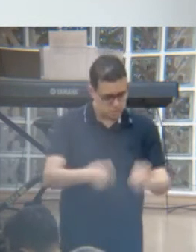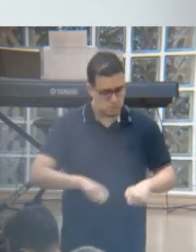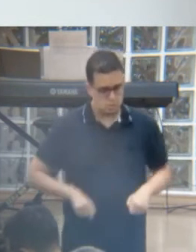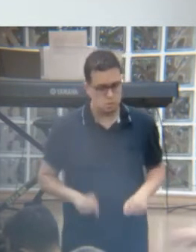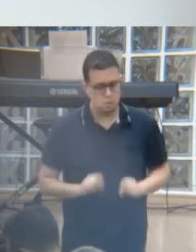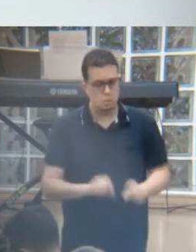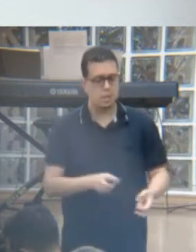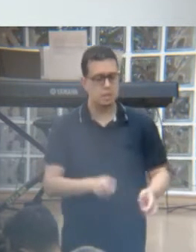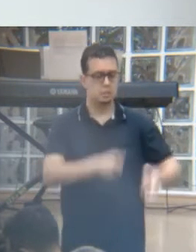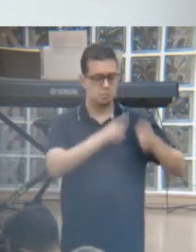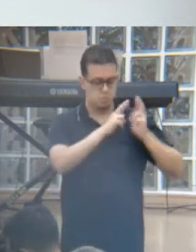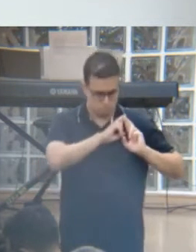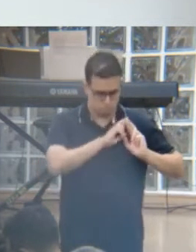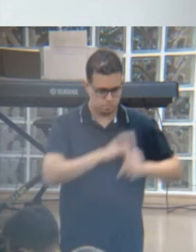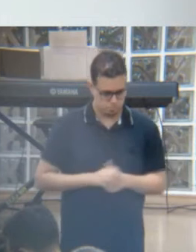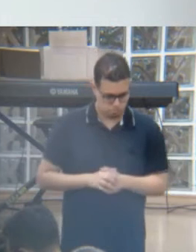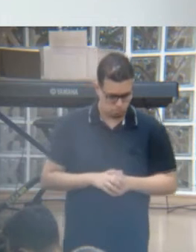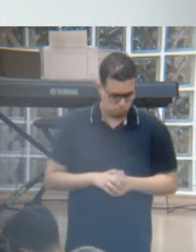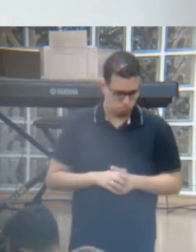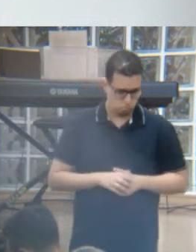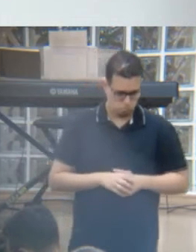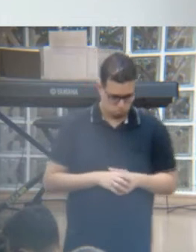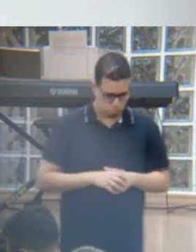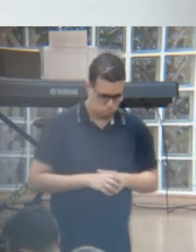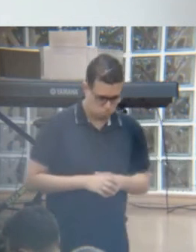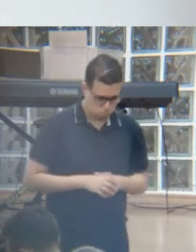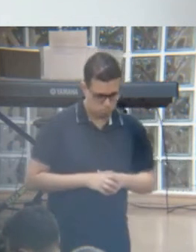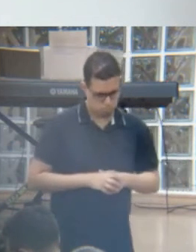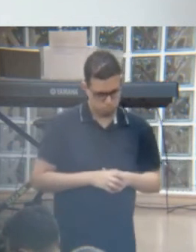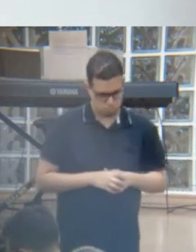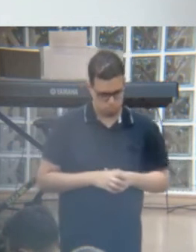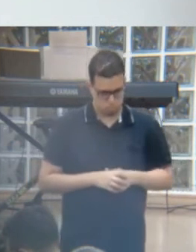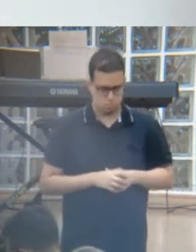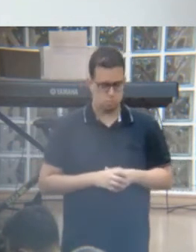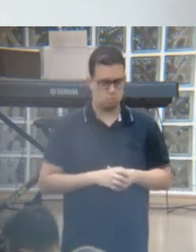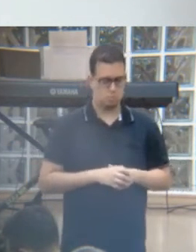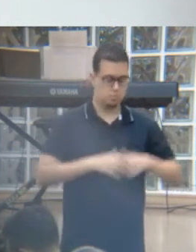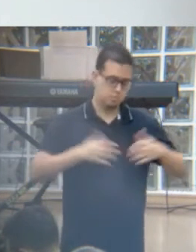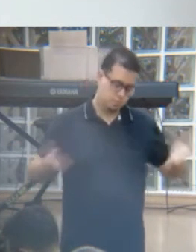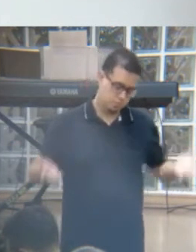Nada excepcional seria se não fosse o espírito de rebeldia na humanidade.